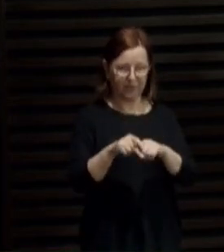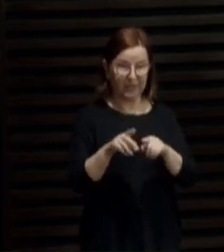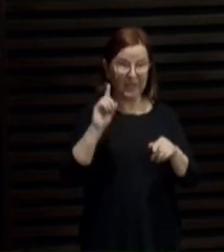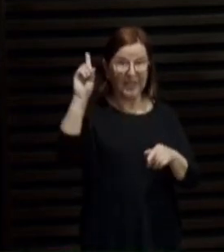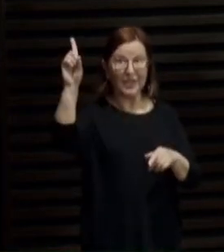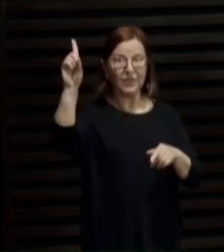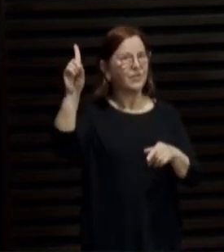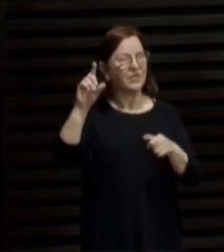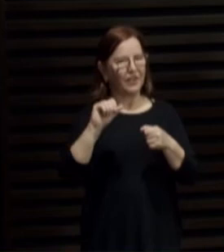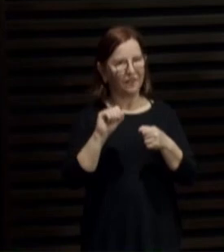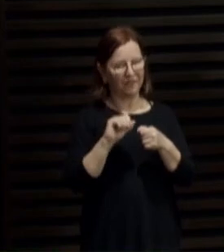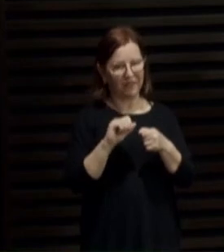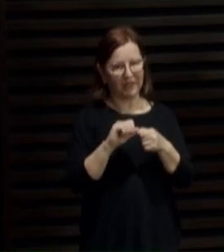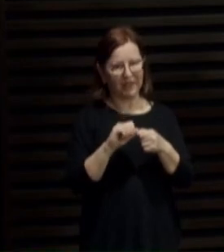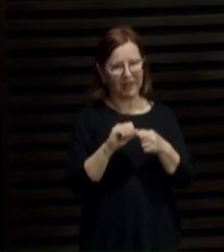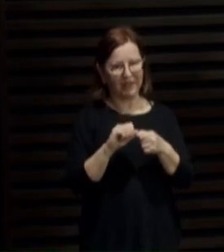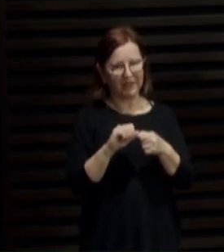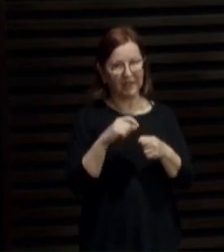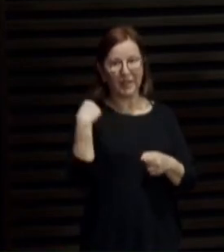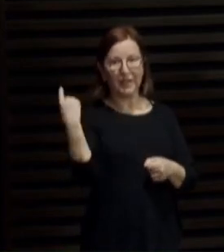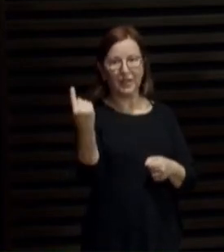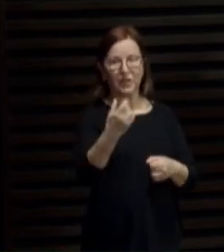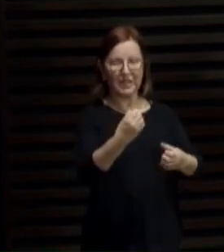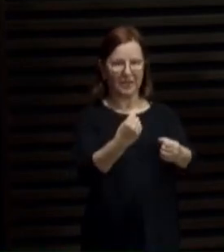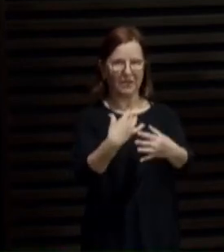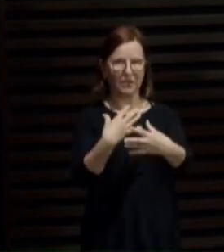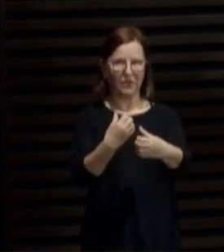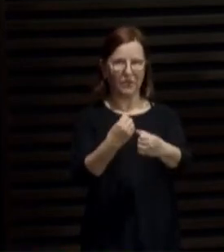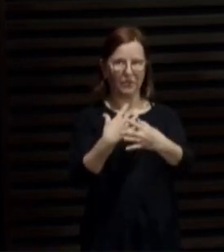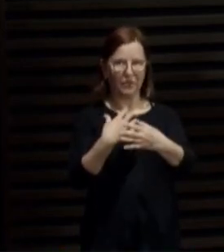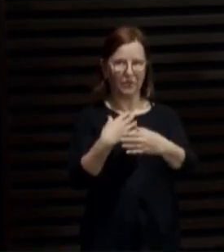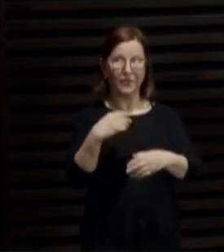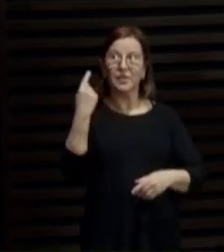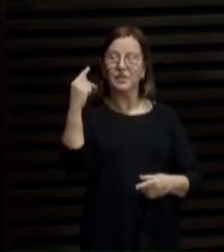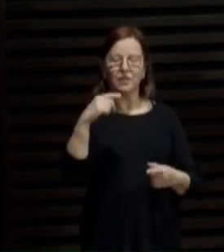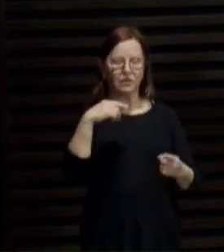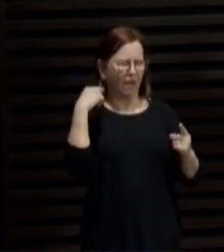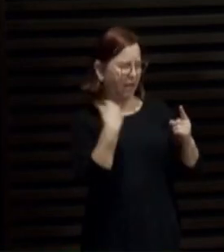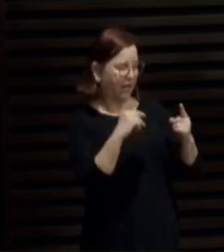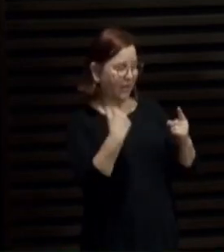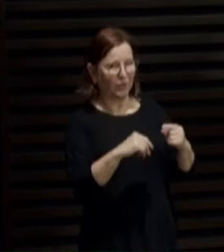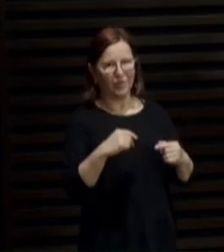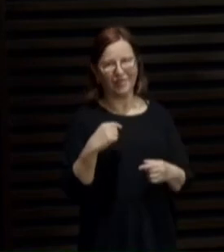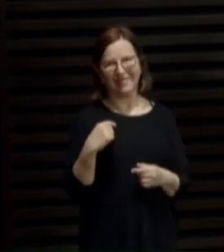são nossas instruções, seus açoites,